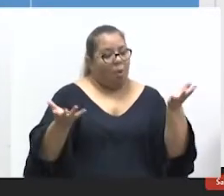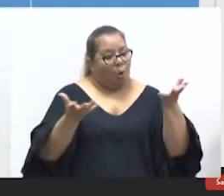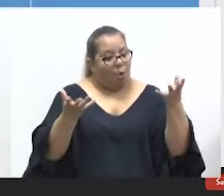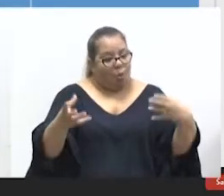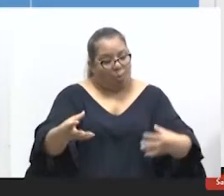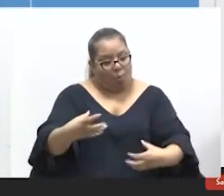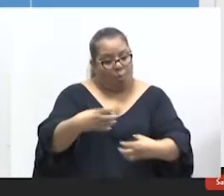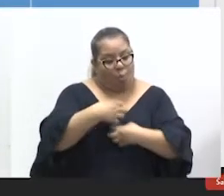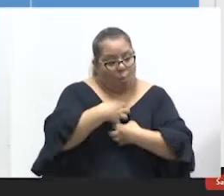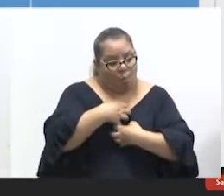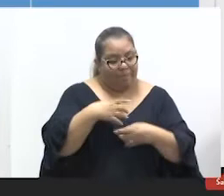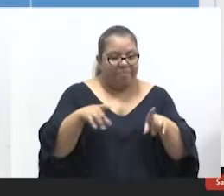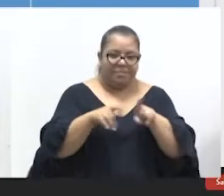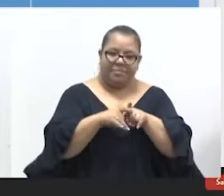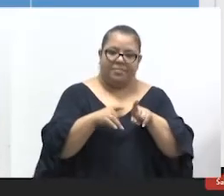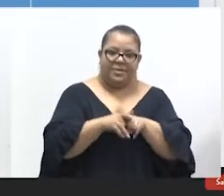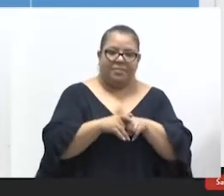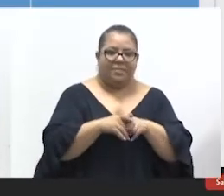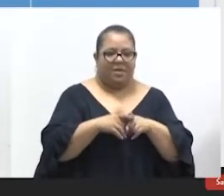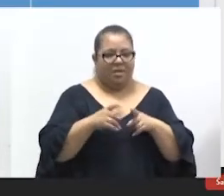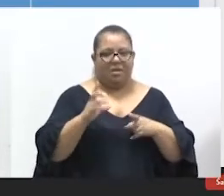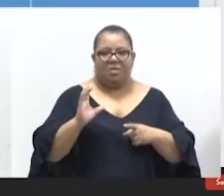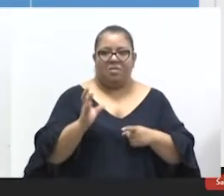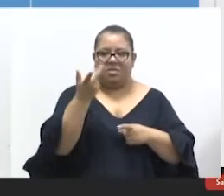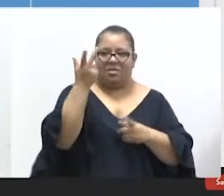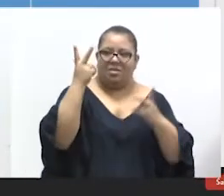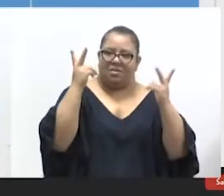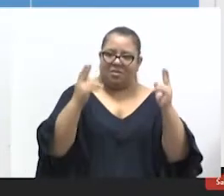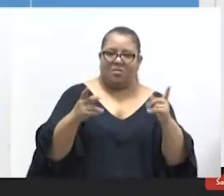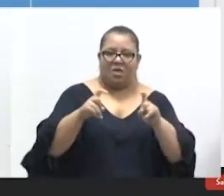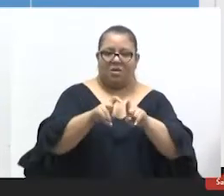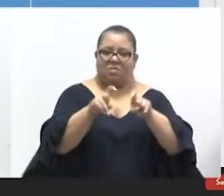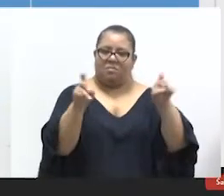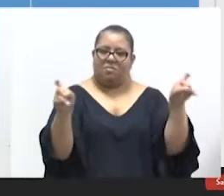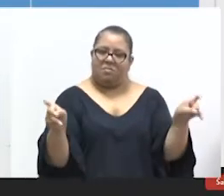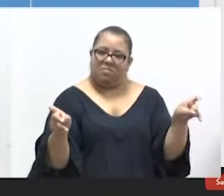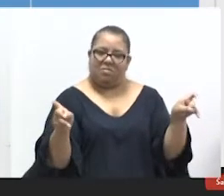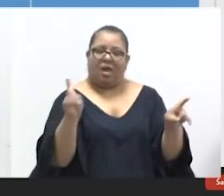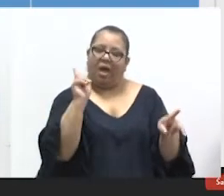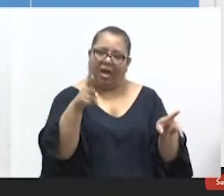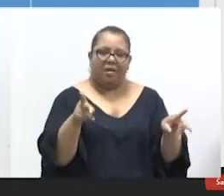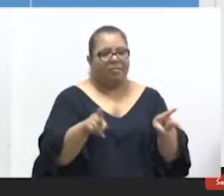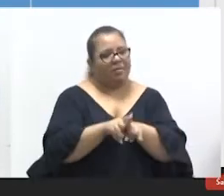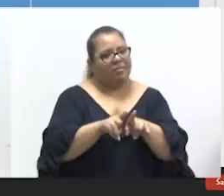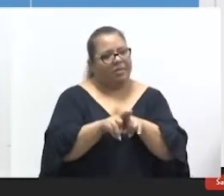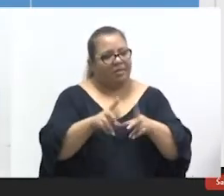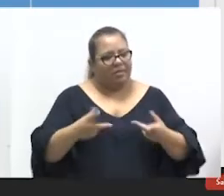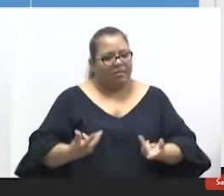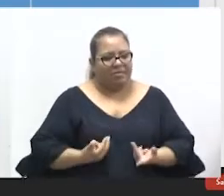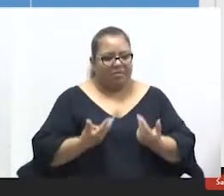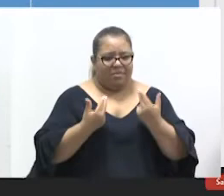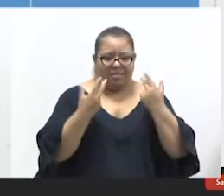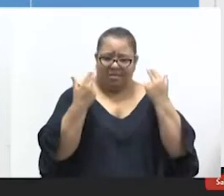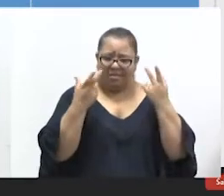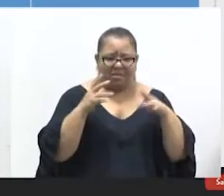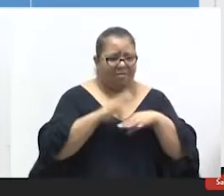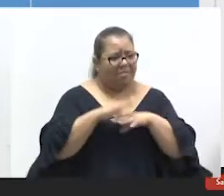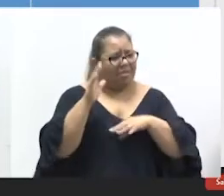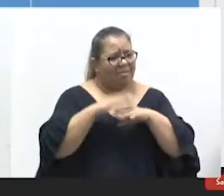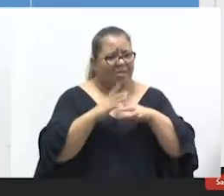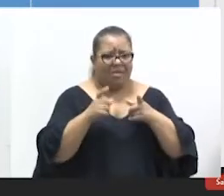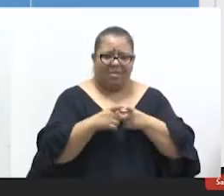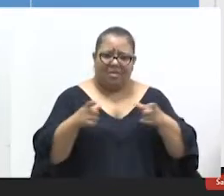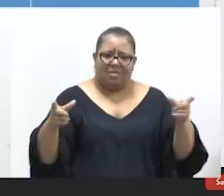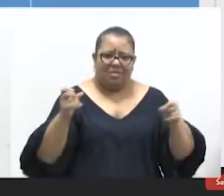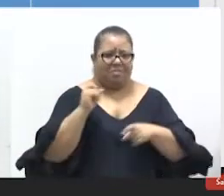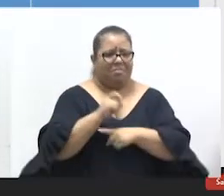impacta. O mesmo ocorre para o câncer do colo do útero. Então, vejam, carcinoma in situ do colo do útero, que é onde